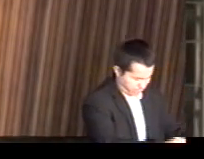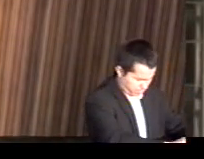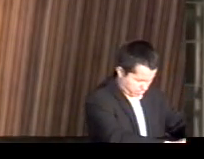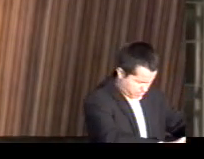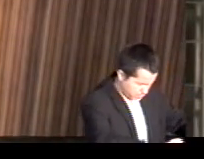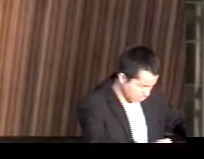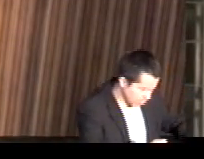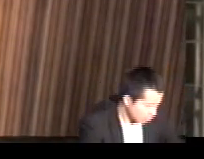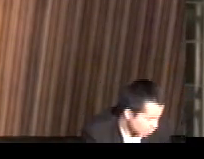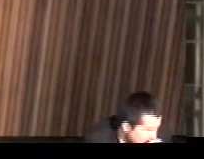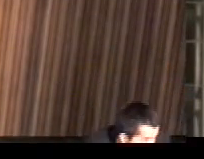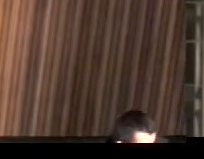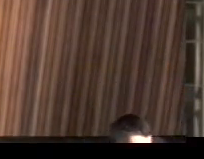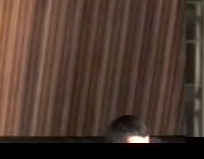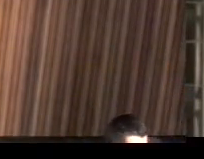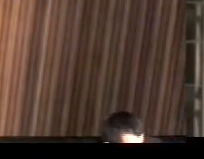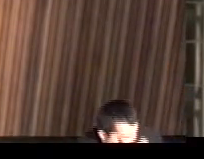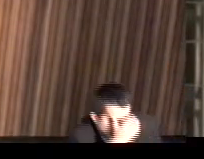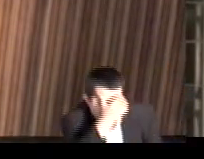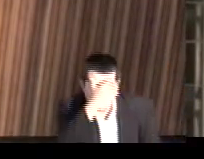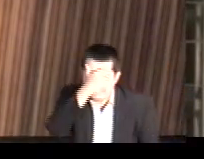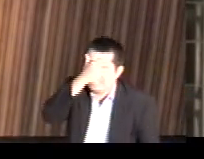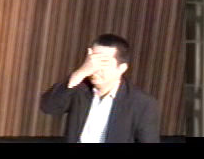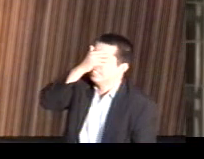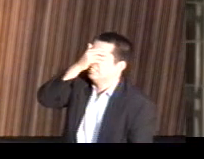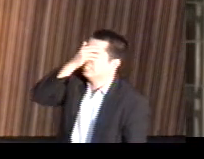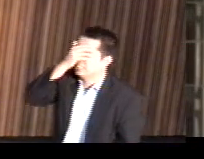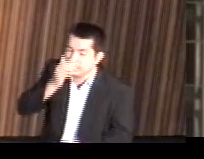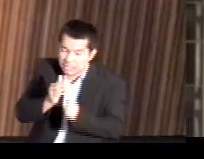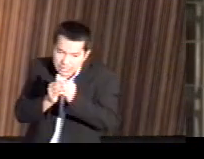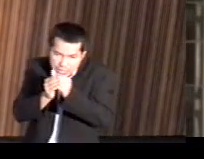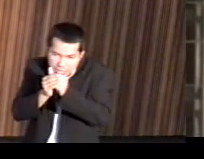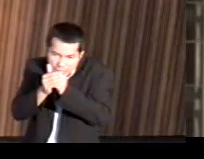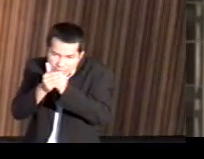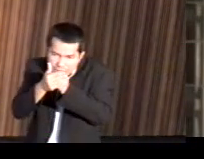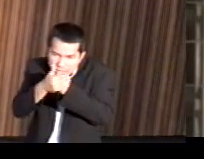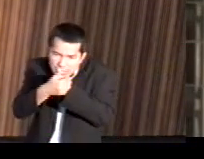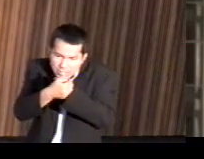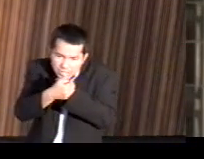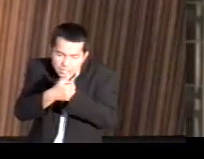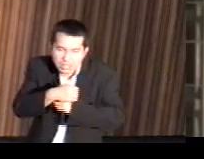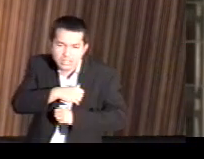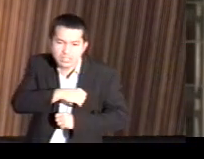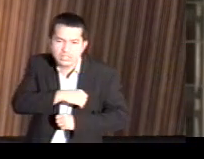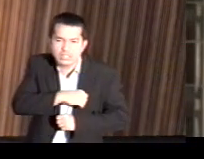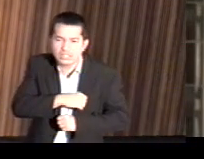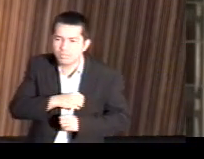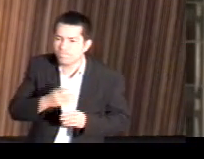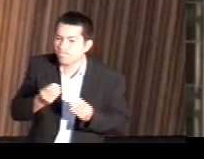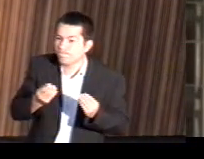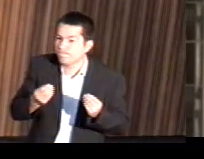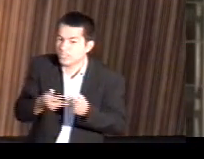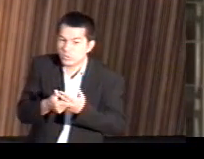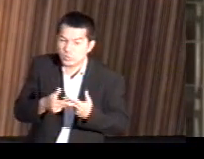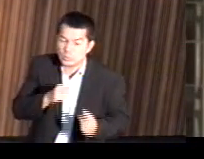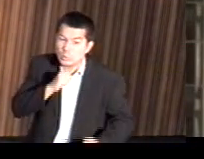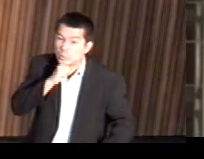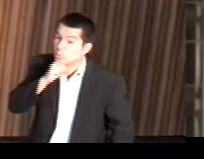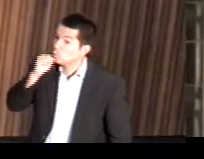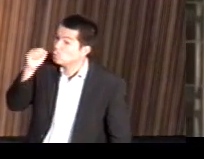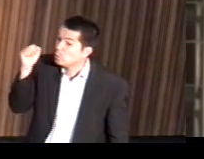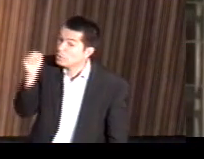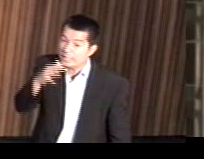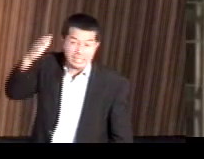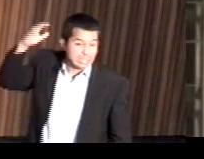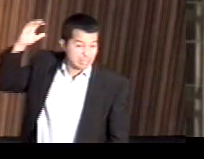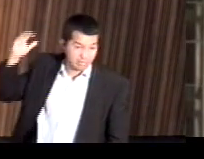coisas nojentas, as quais eu não consigo nem nominar. E Deus